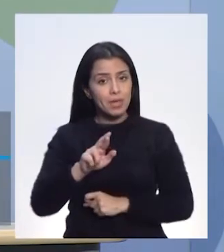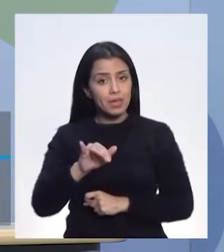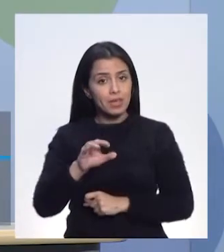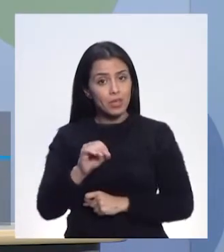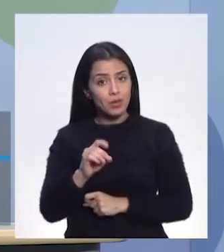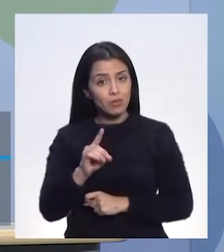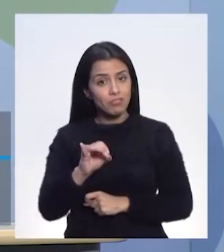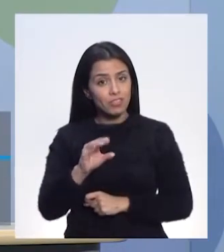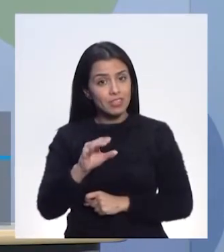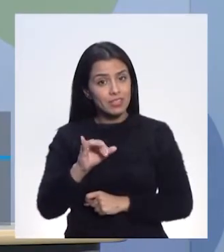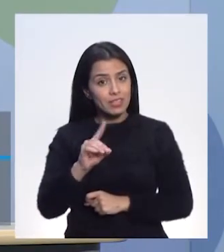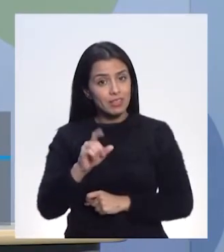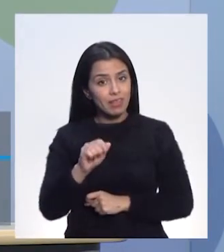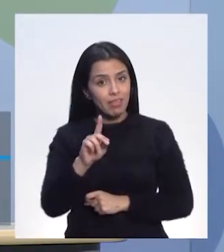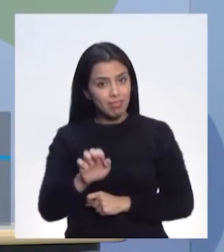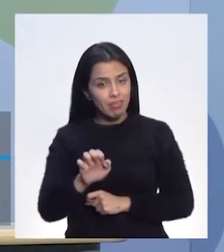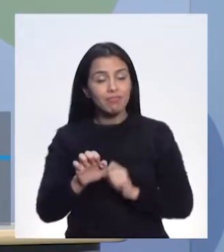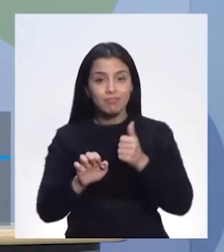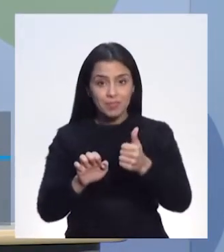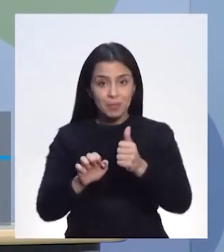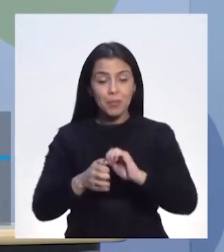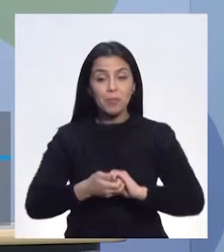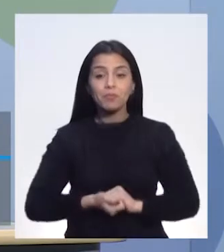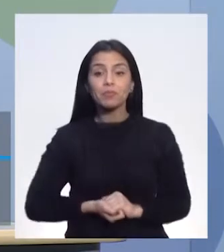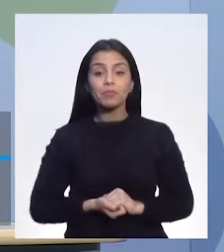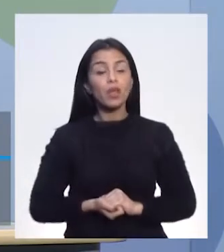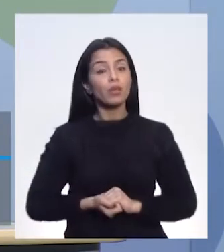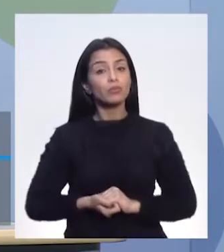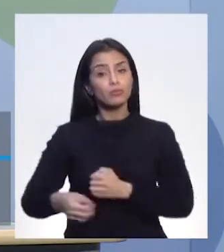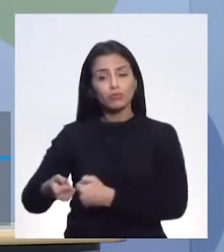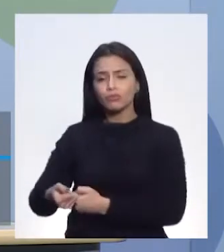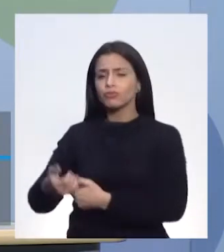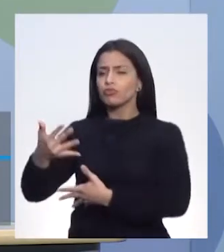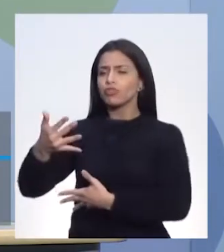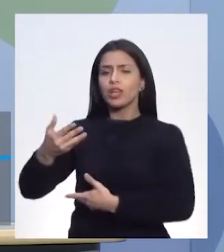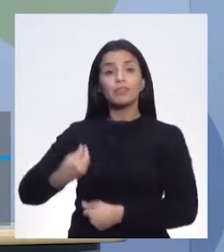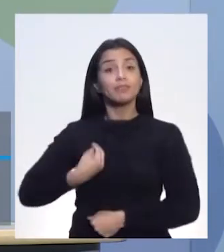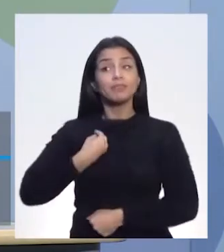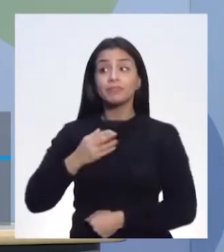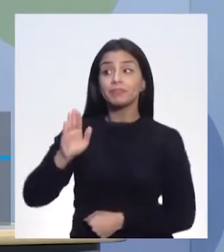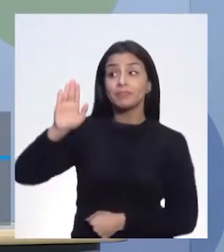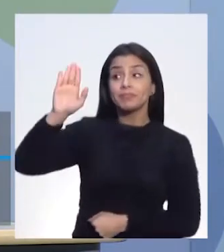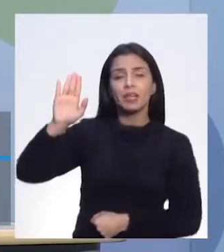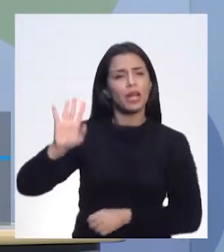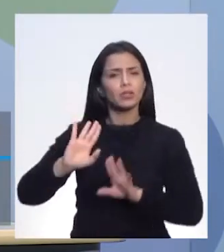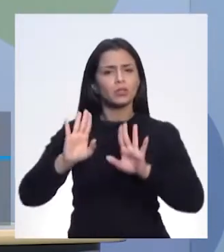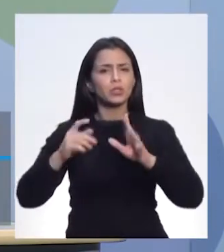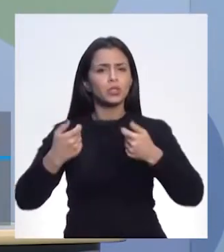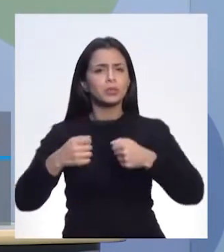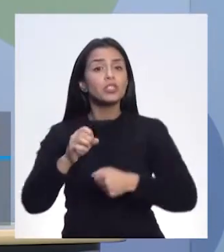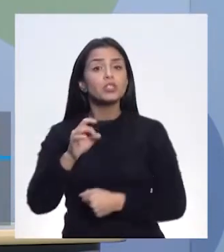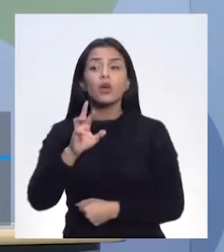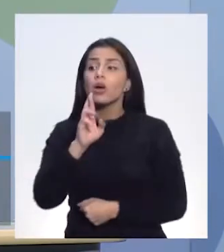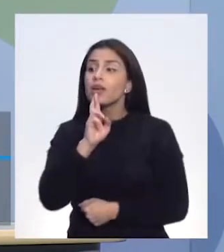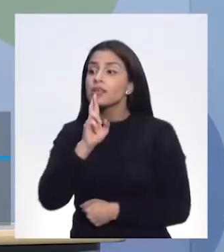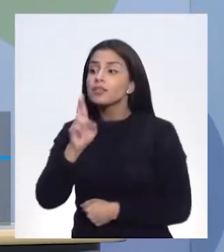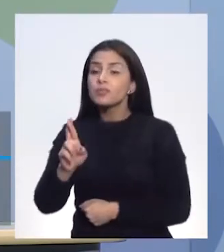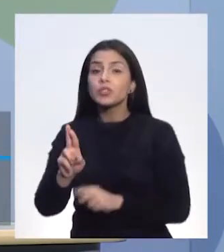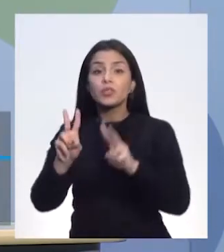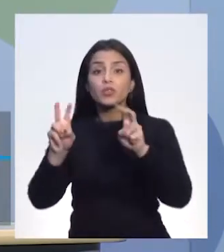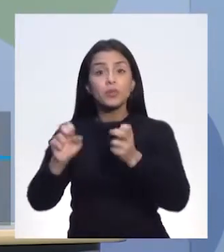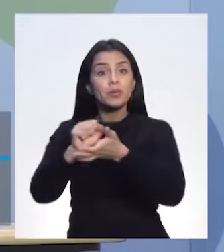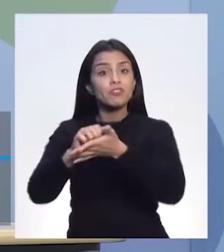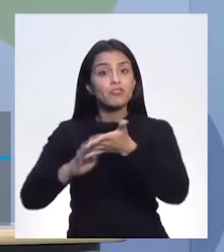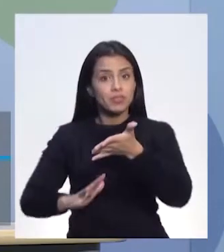tá bom? Separem o material. No chat, não precisa colocar presente, só coloca a resposta do exercício quando a